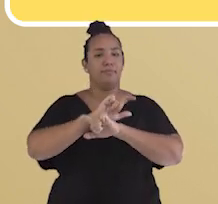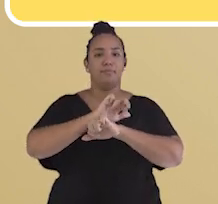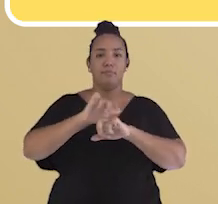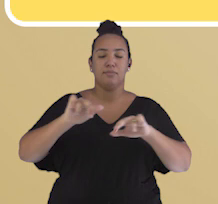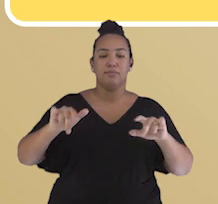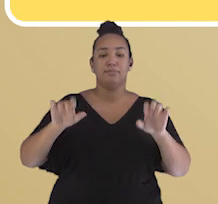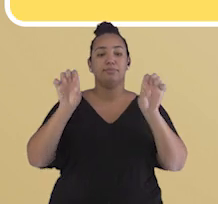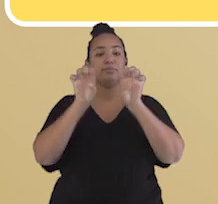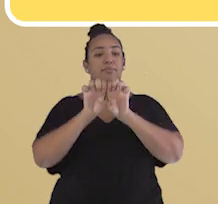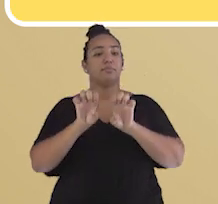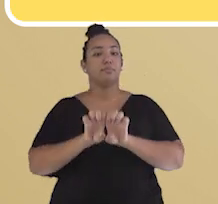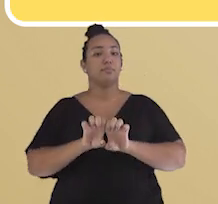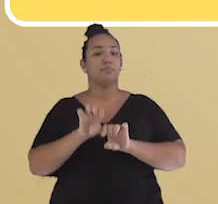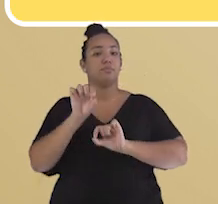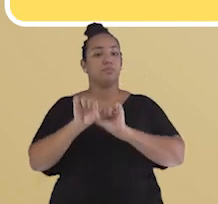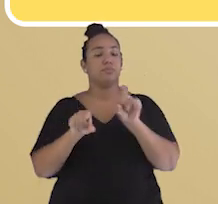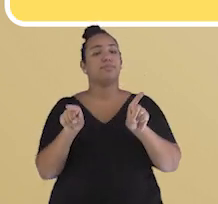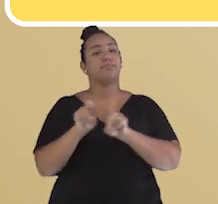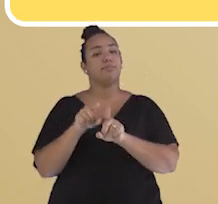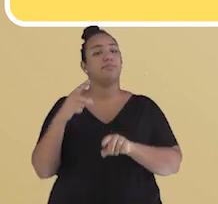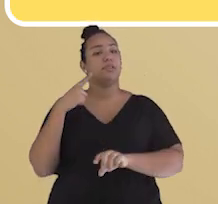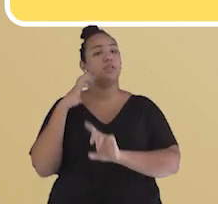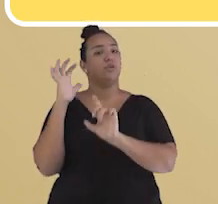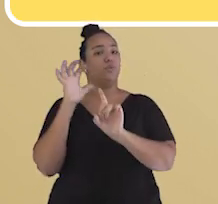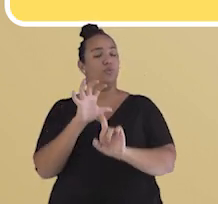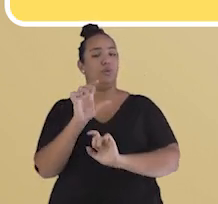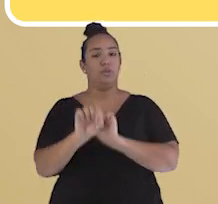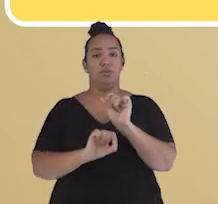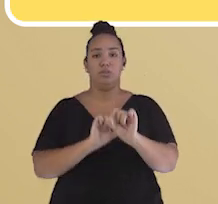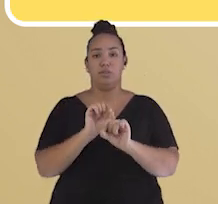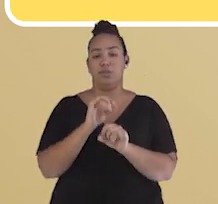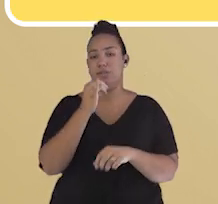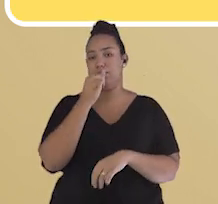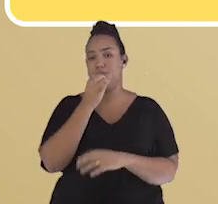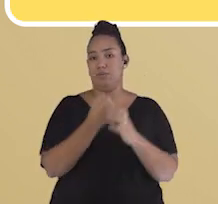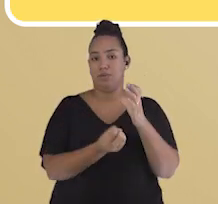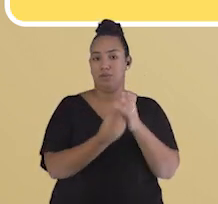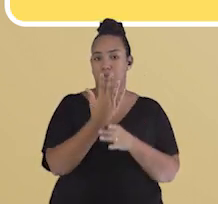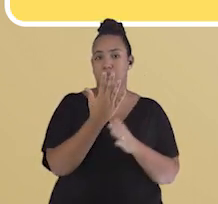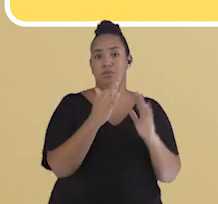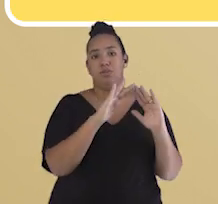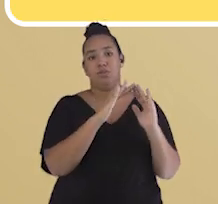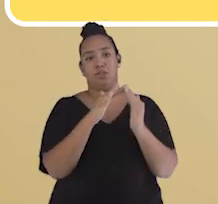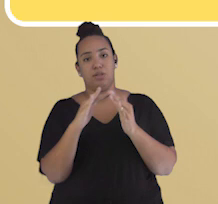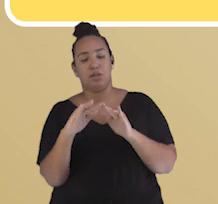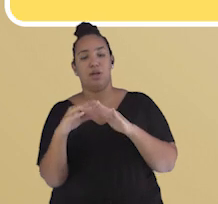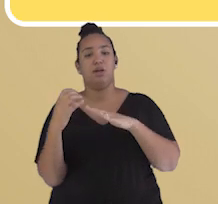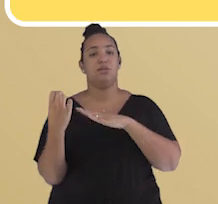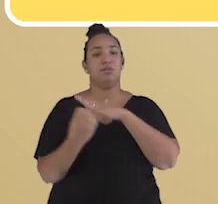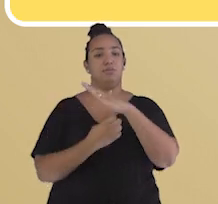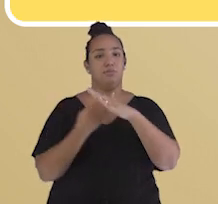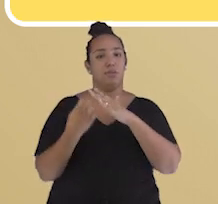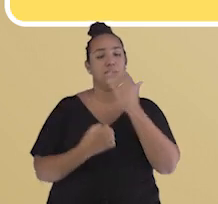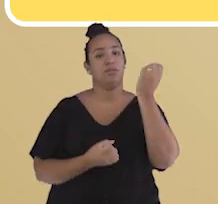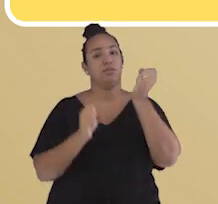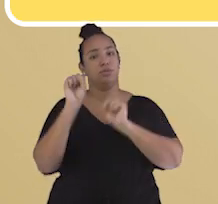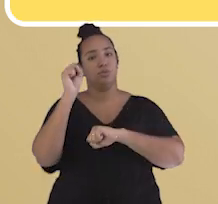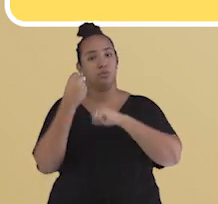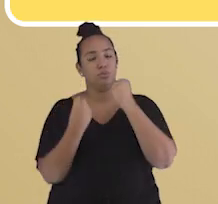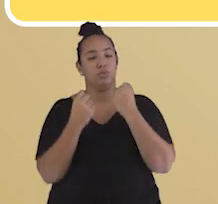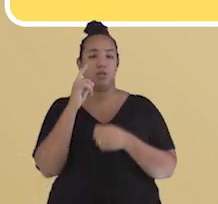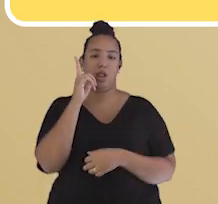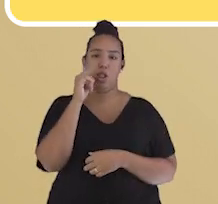a infraestrutura é influenciada também pela instalação de residências, indústrias, empresas e